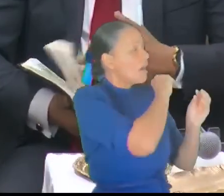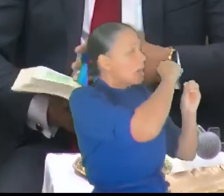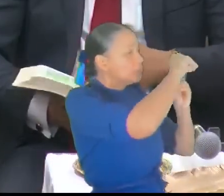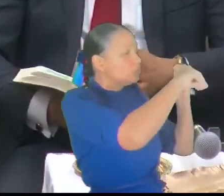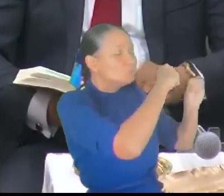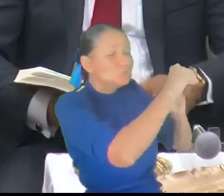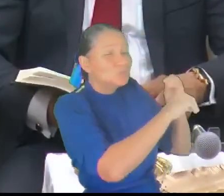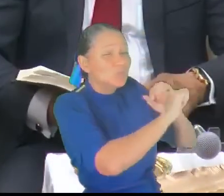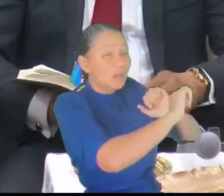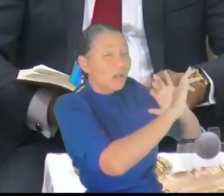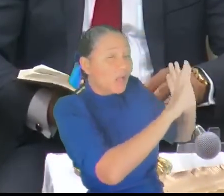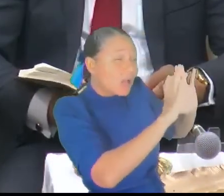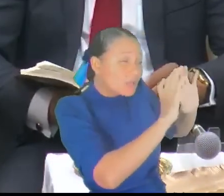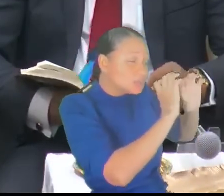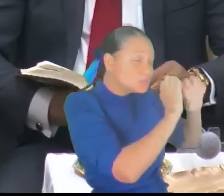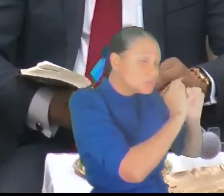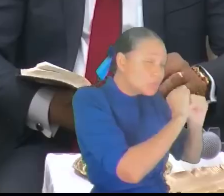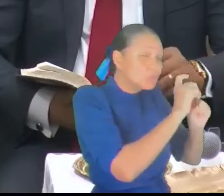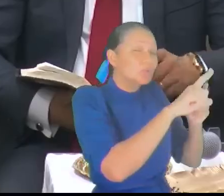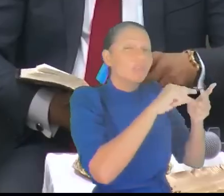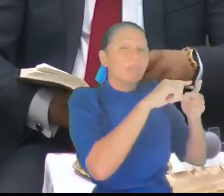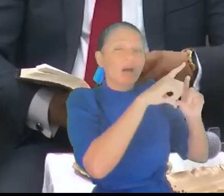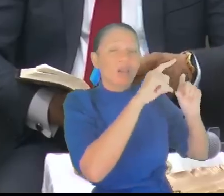E depois o sol. O sol.